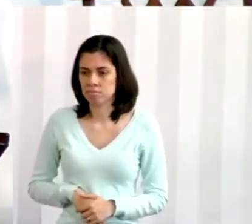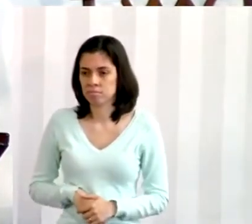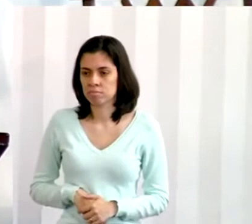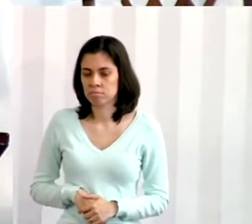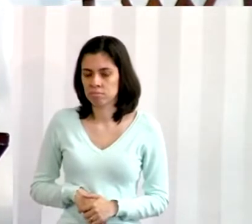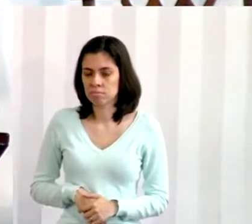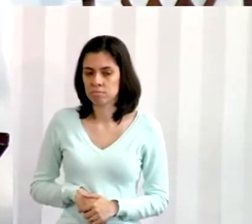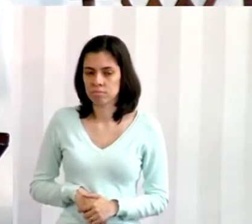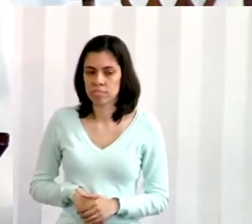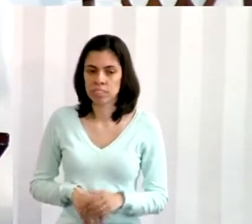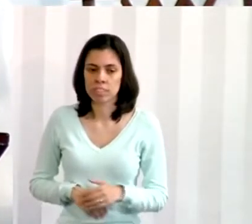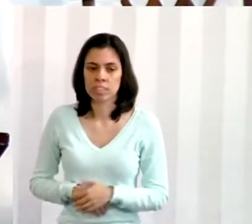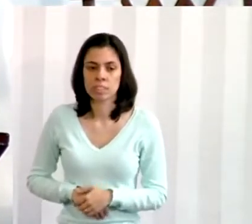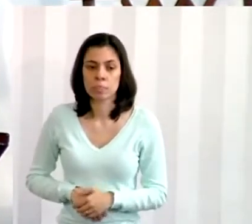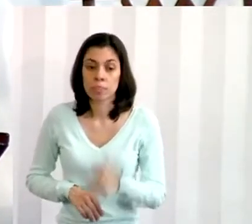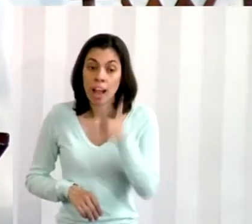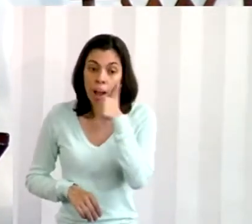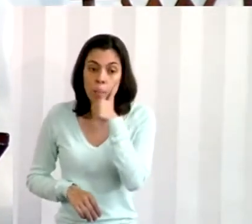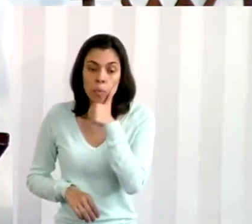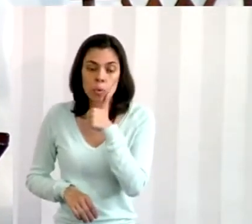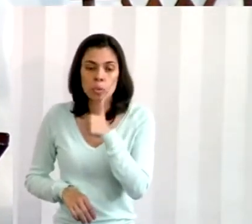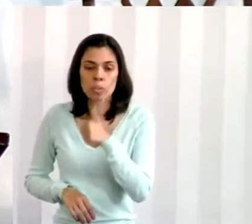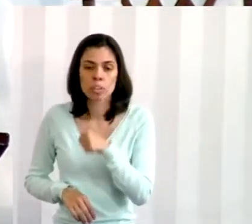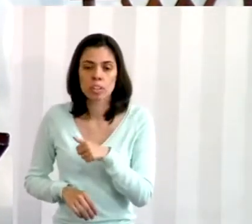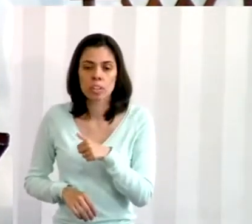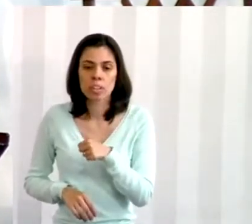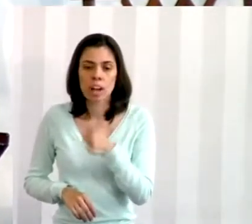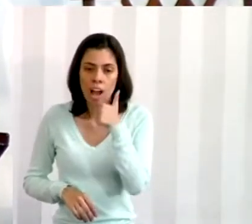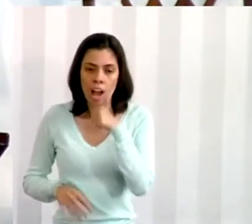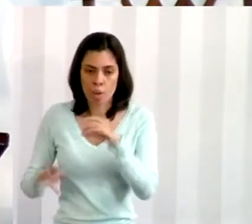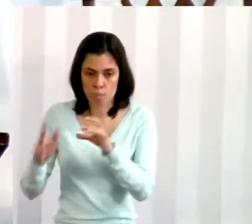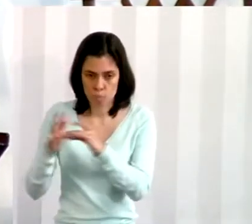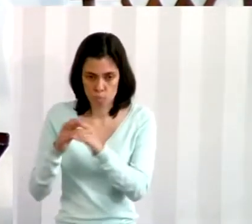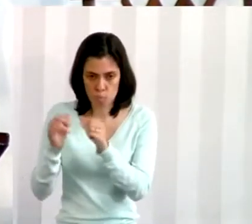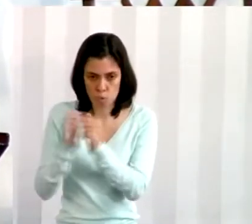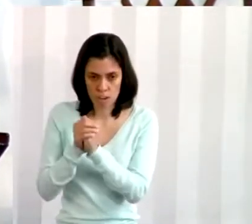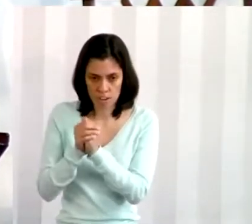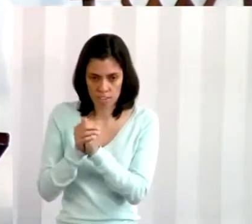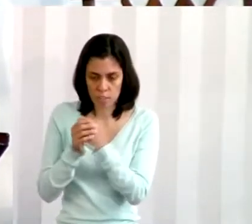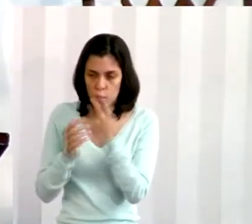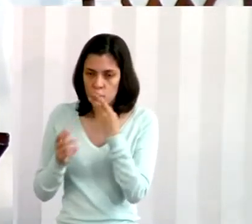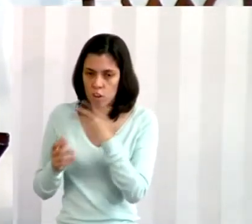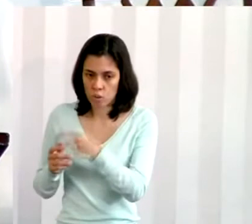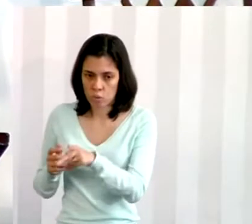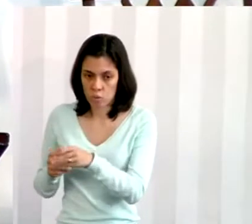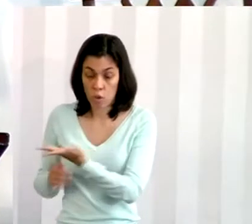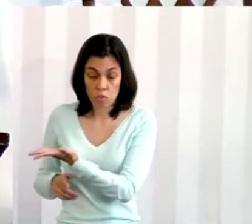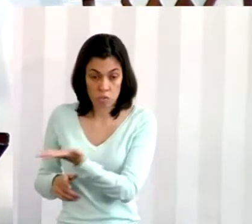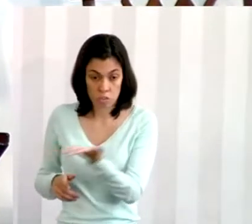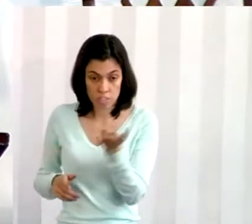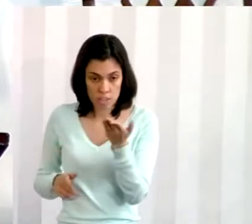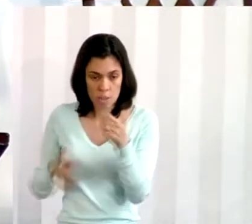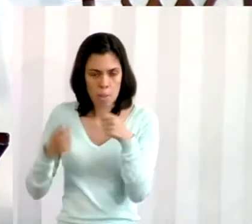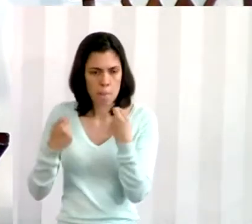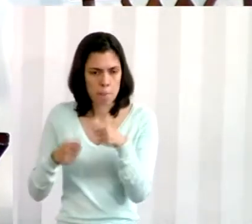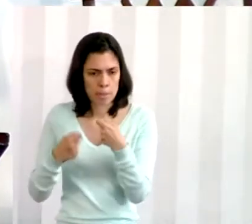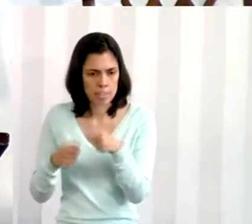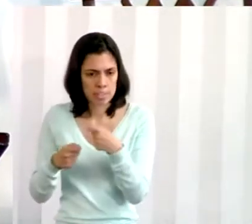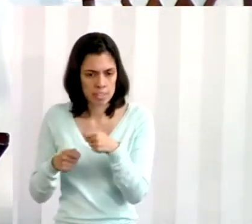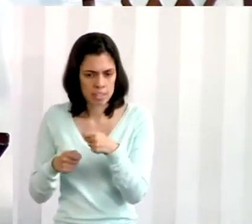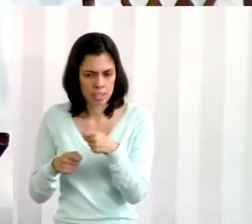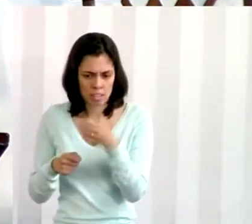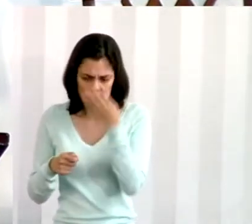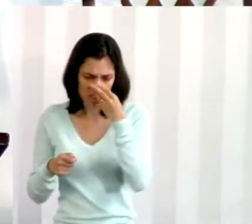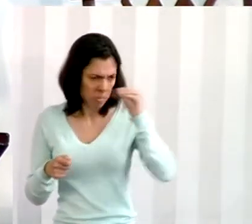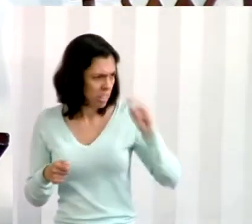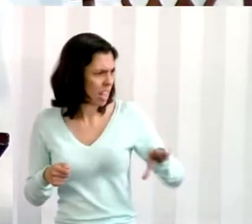mulher dele disse, abandona esse Deus e morre, ele não conseguia fazer isso. Essa é a paciência